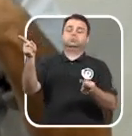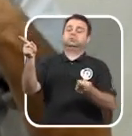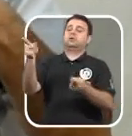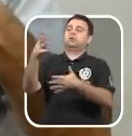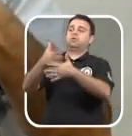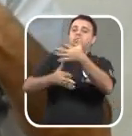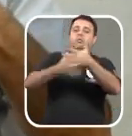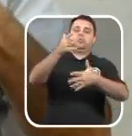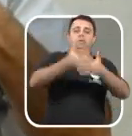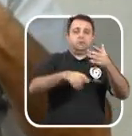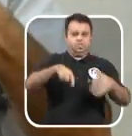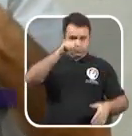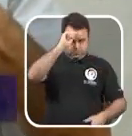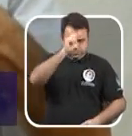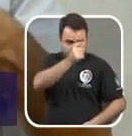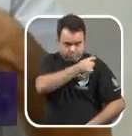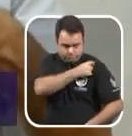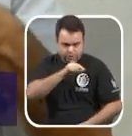estrangulamento financeiro.